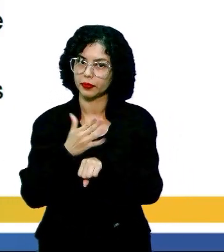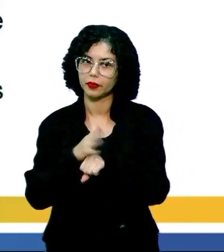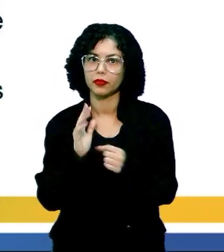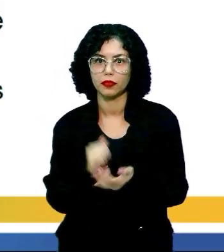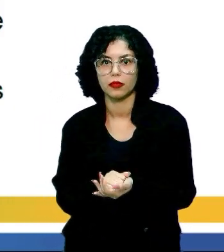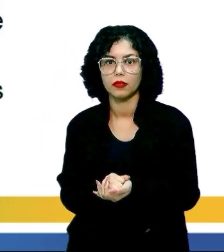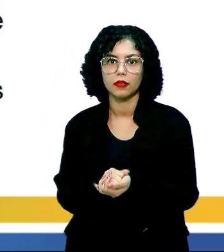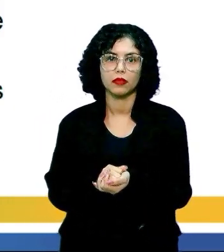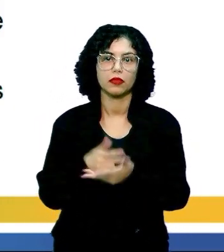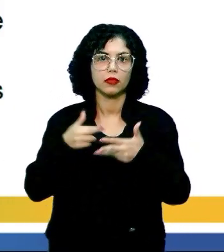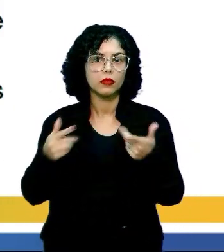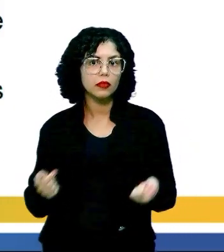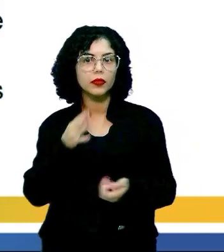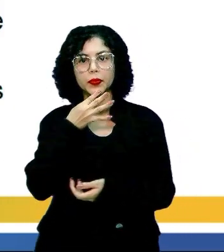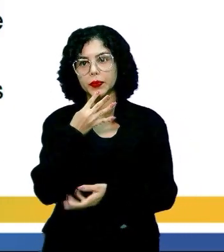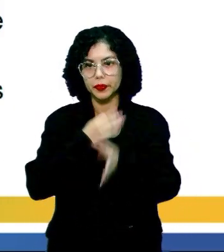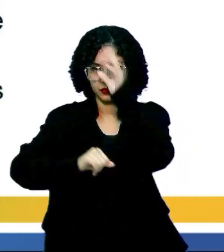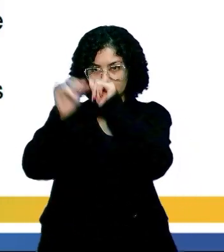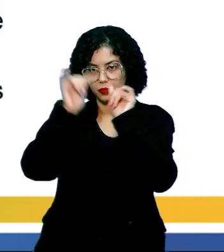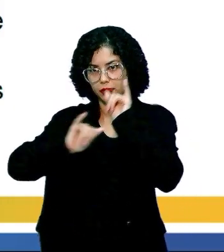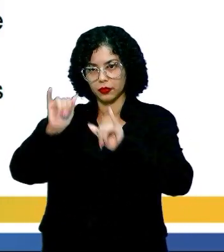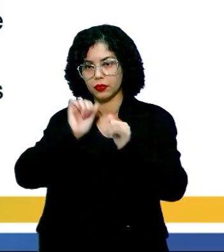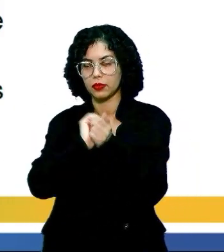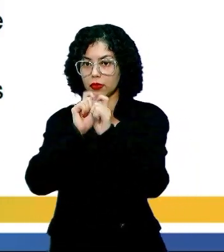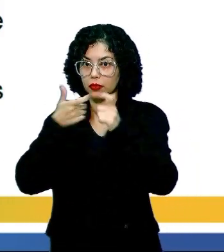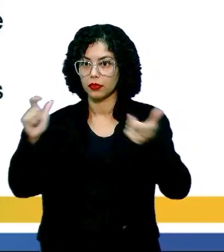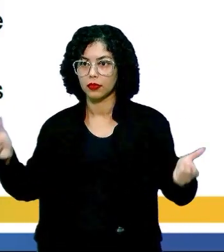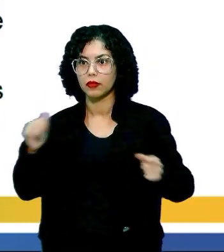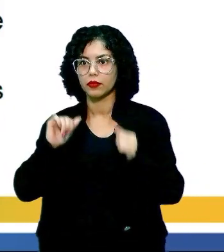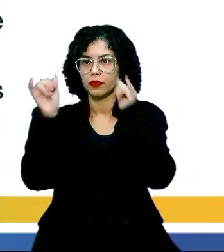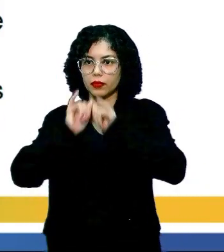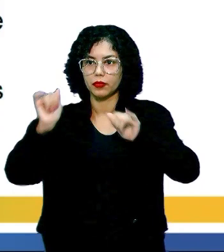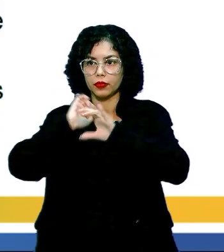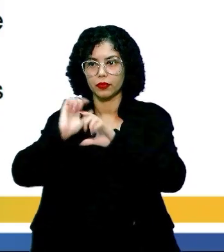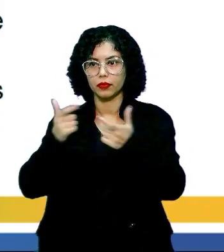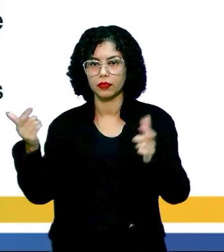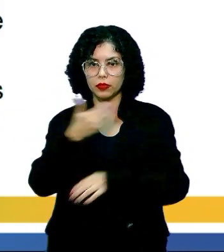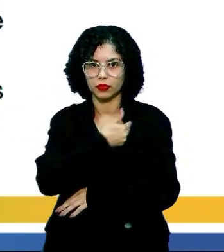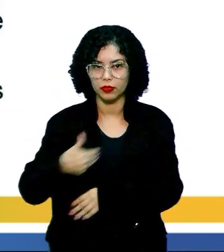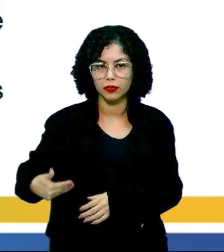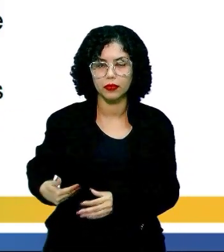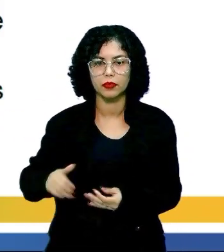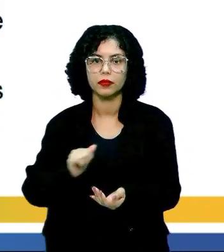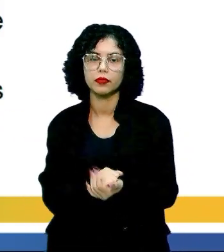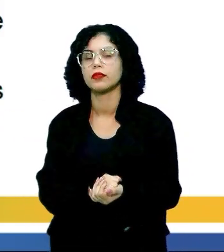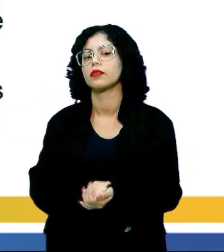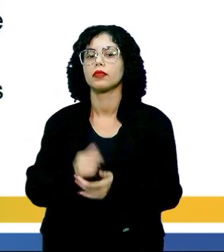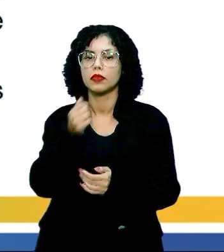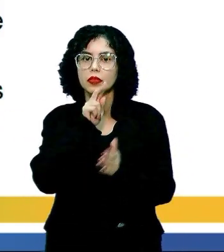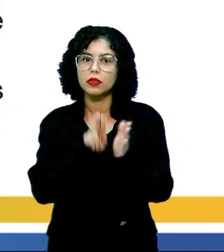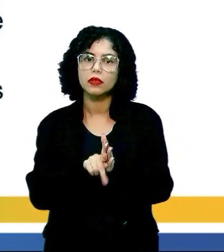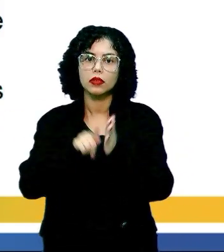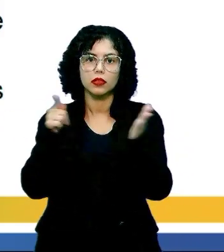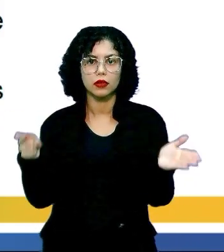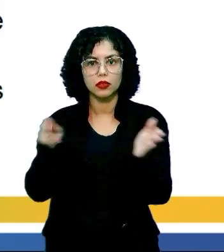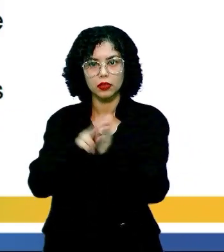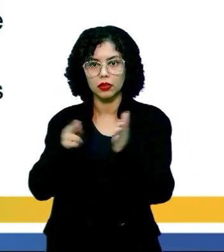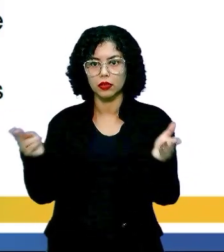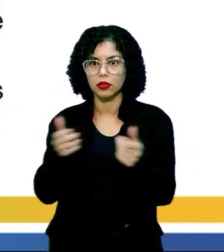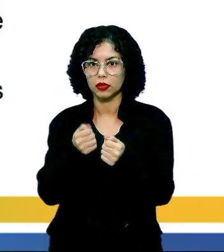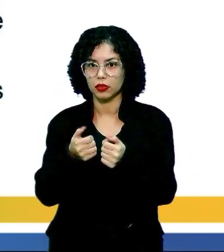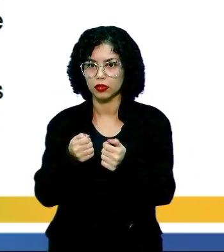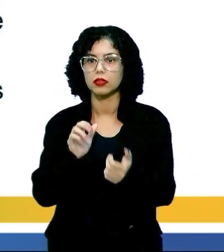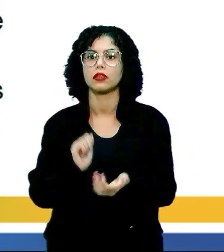prática tá pessoal e objetos de conhecimento e informação amplamente divulgados ao grande público jornais revistas